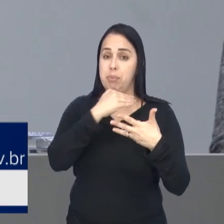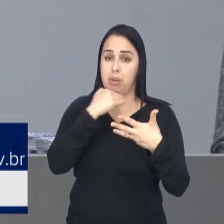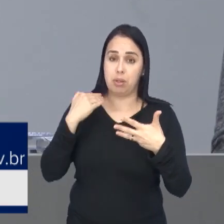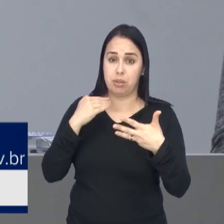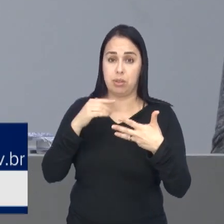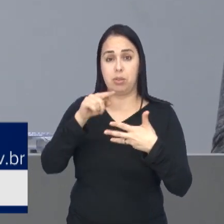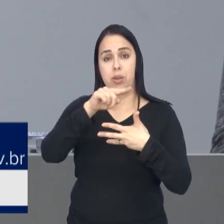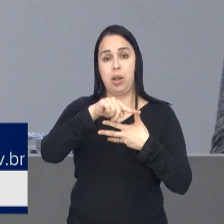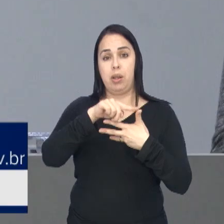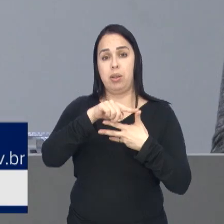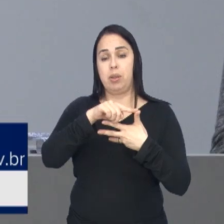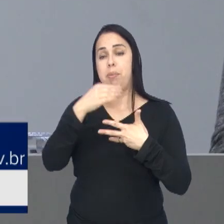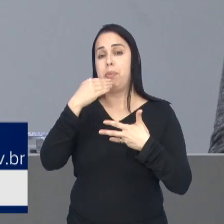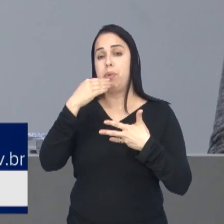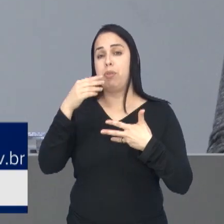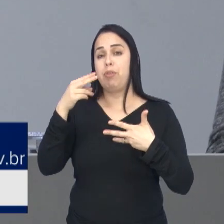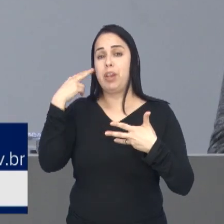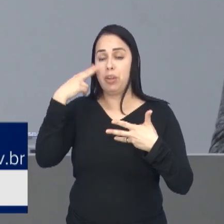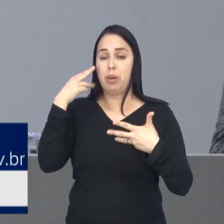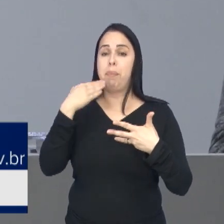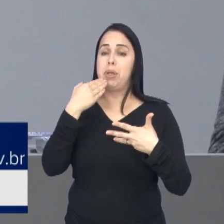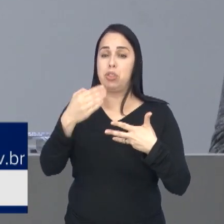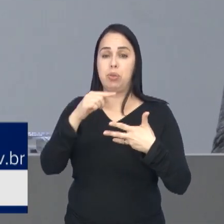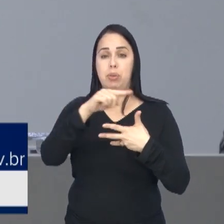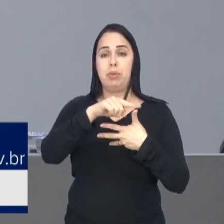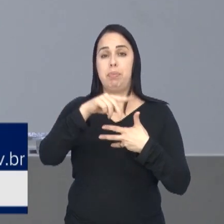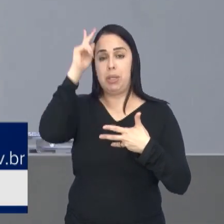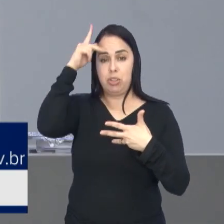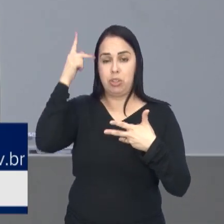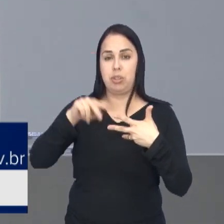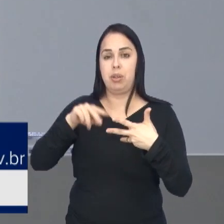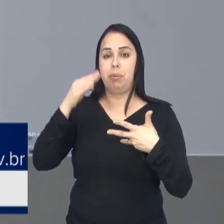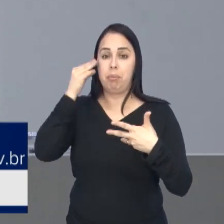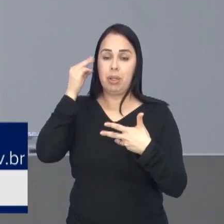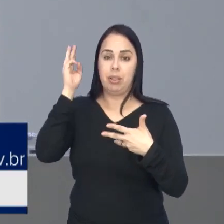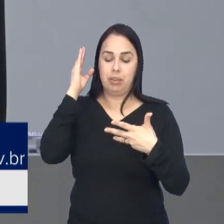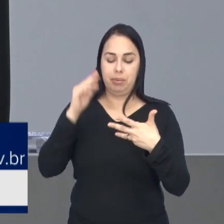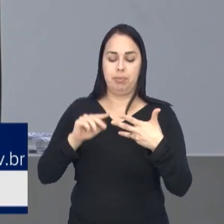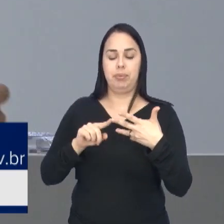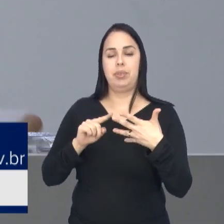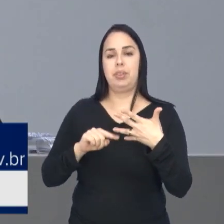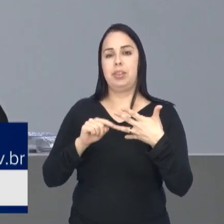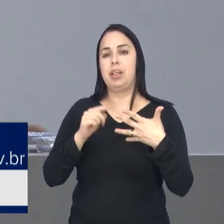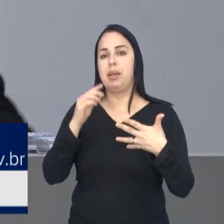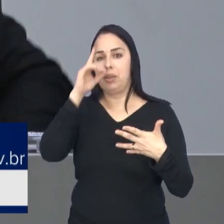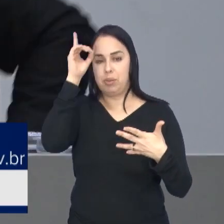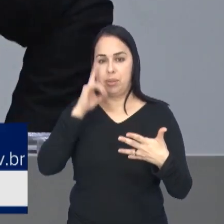dos vereadores Fernando Petite, Marcão da Academia e Dulce Rita.